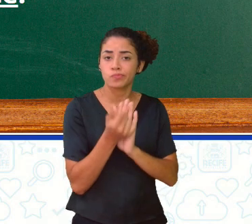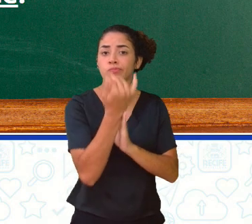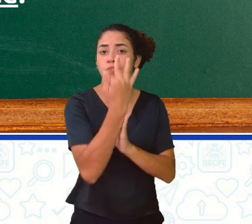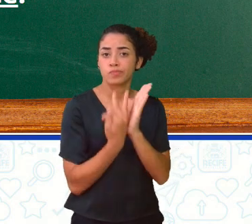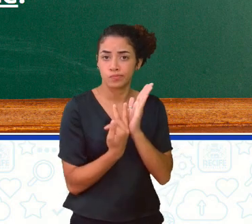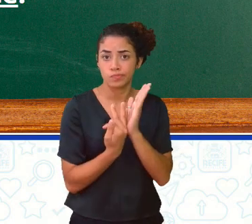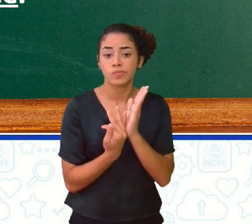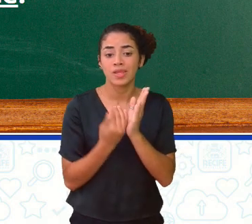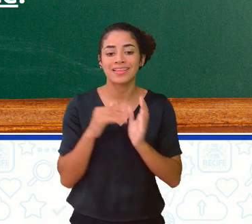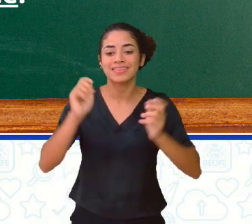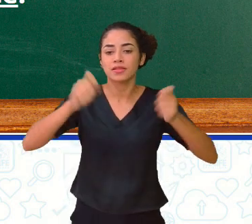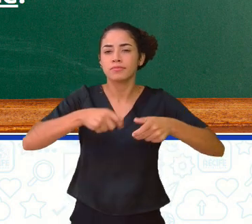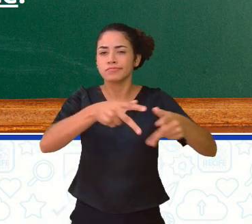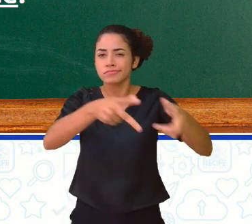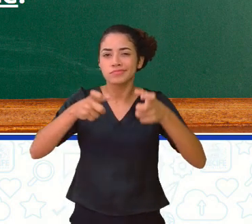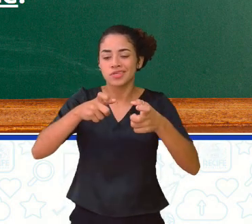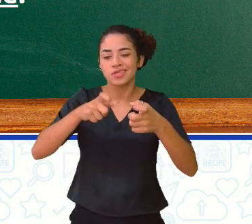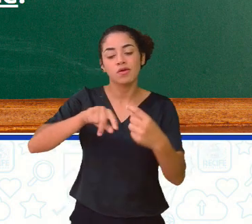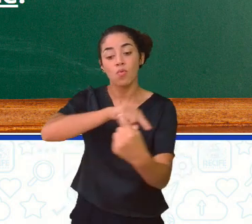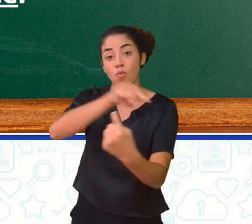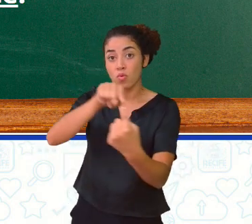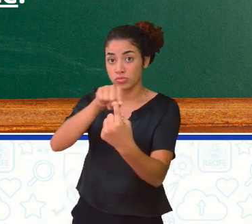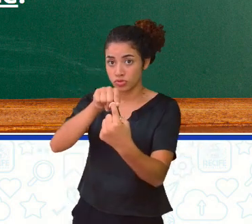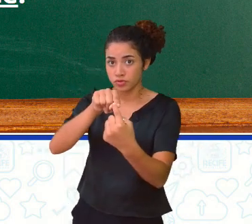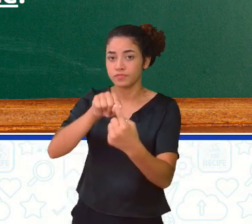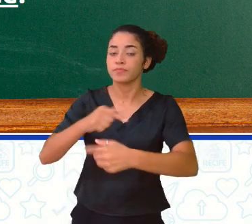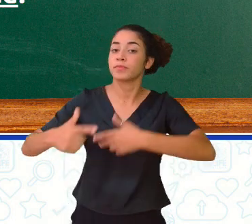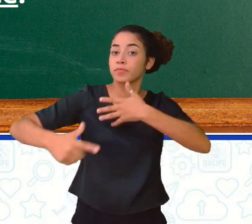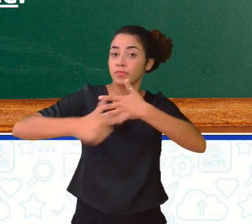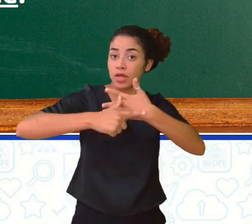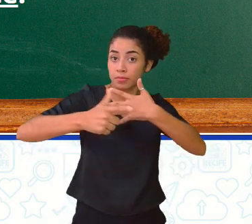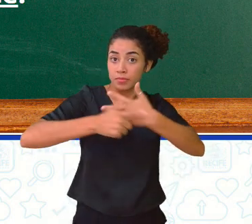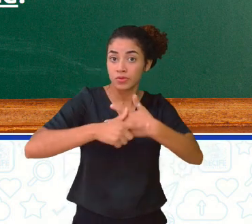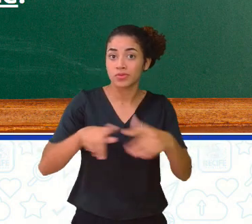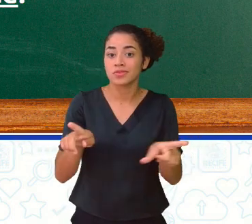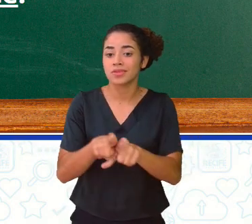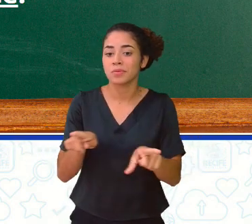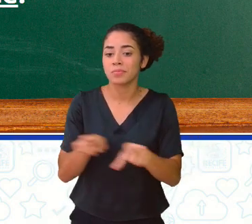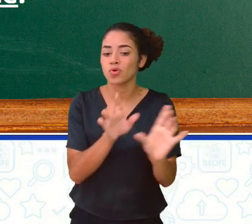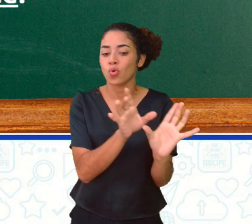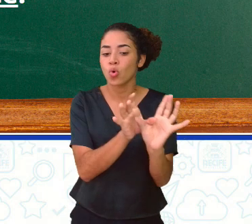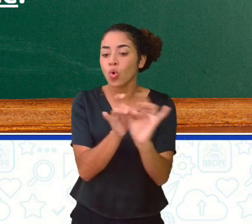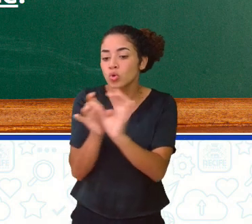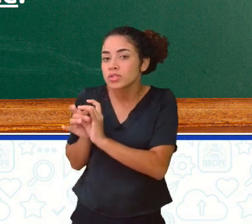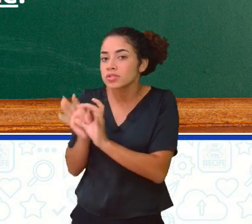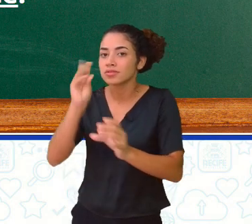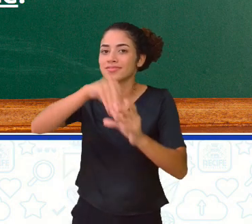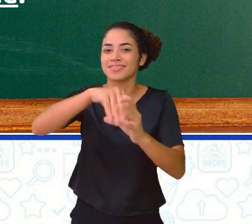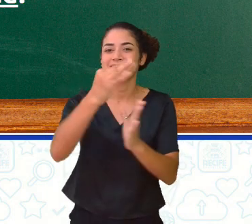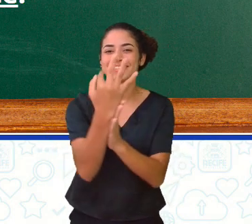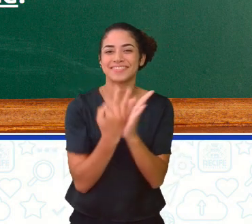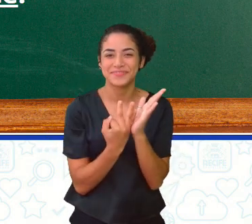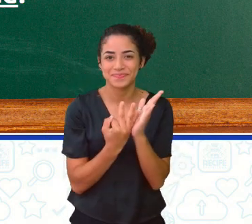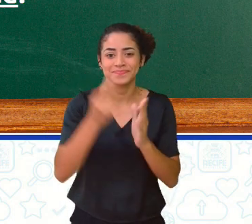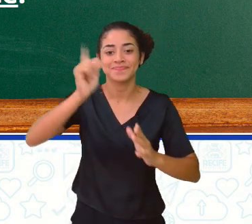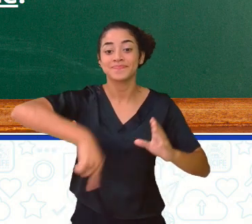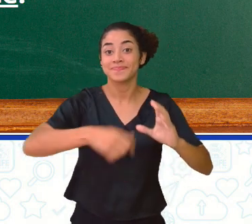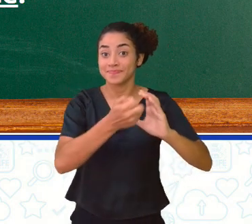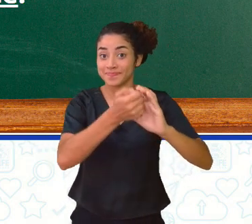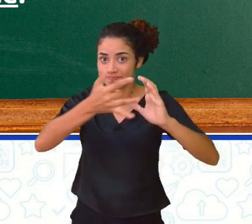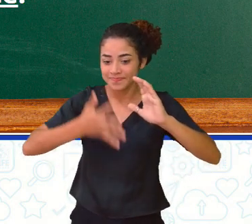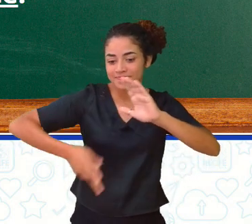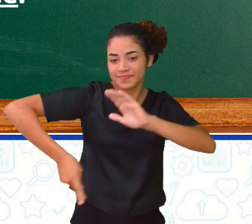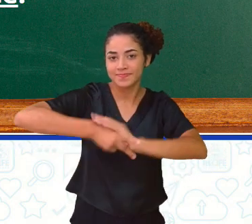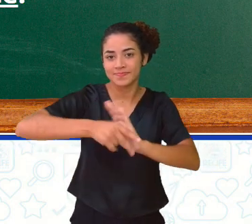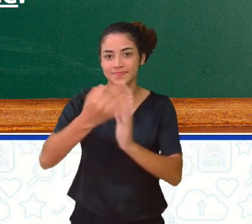com base no objetivo, na função e no contexto do texto. São as características